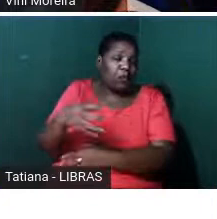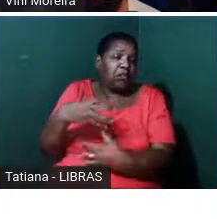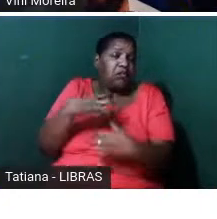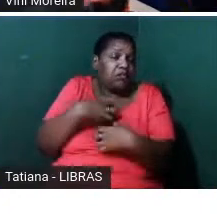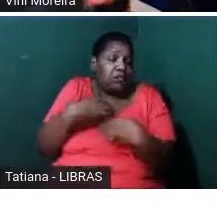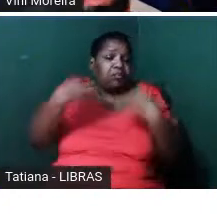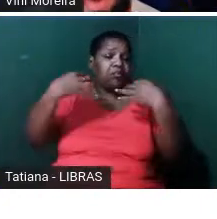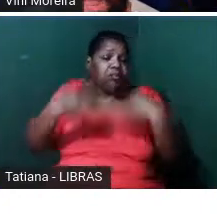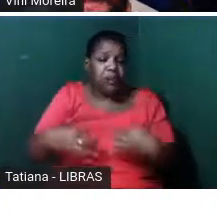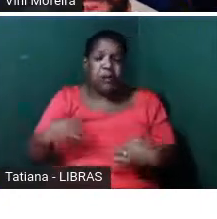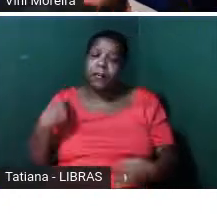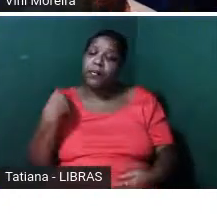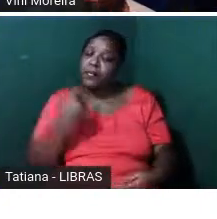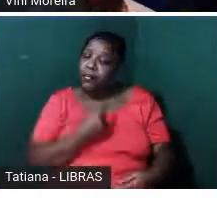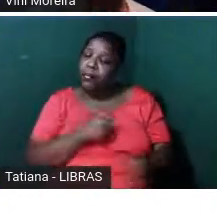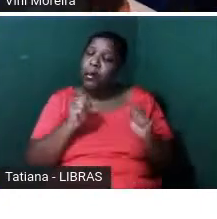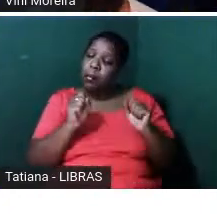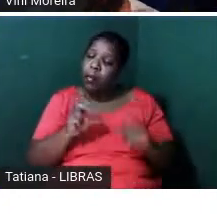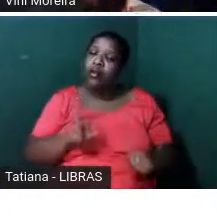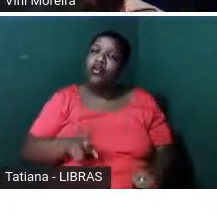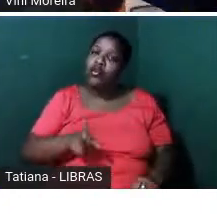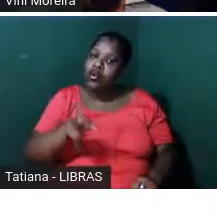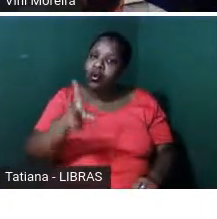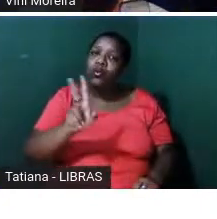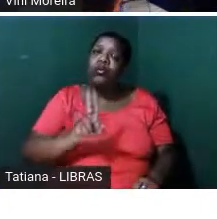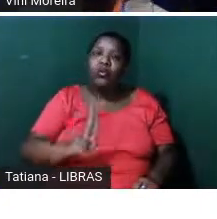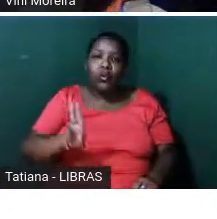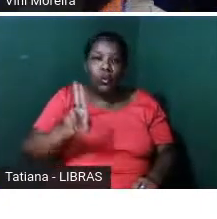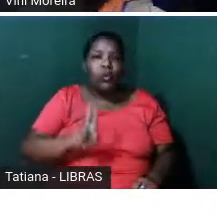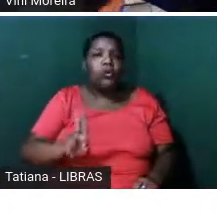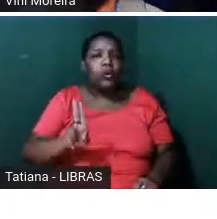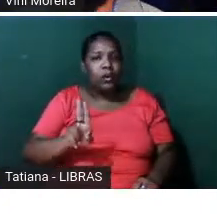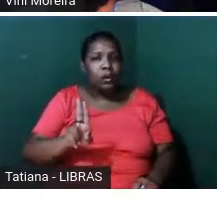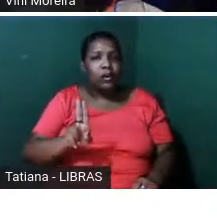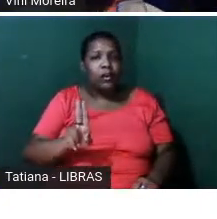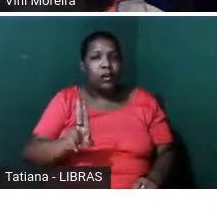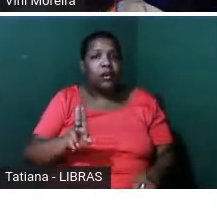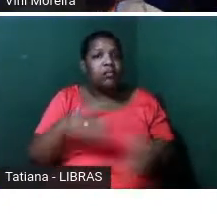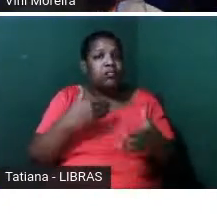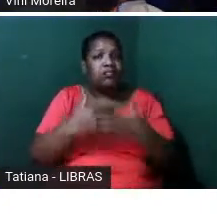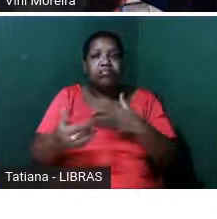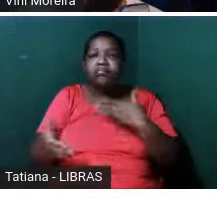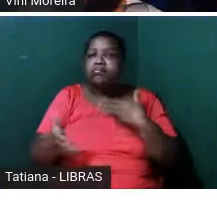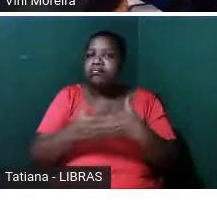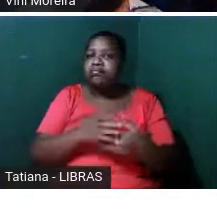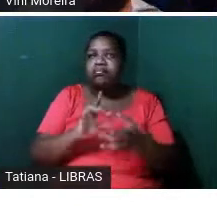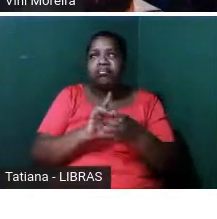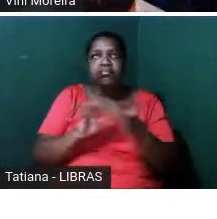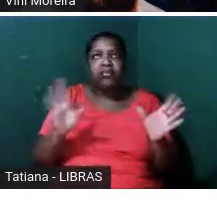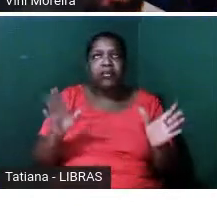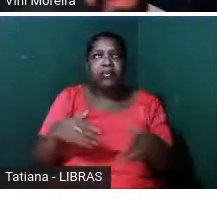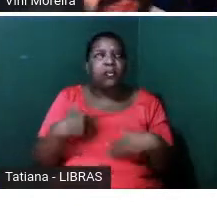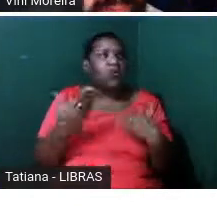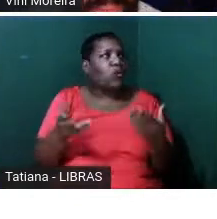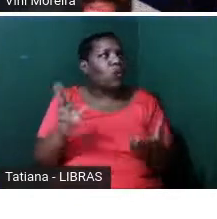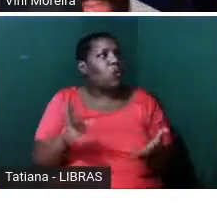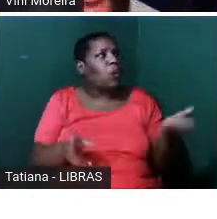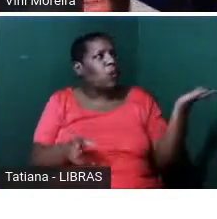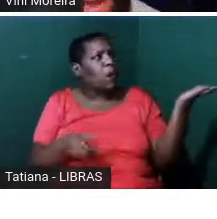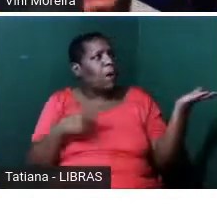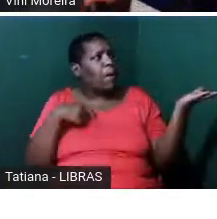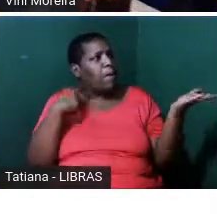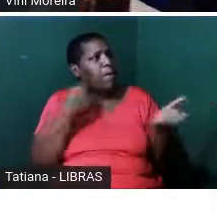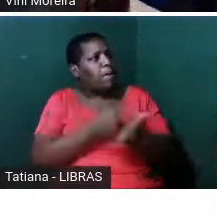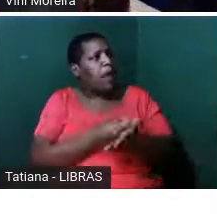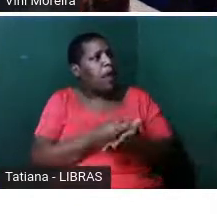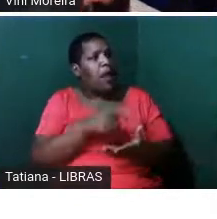e a gente pode e deve continuar usando bom então Independente se você vai usar um programa pago